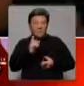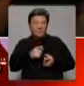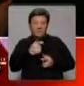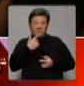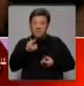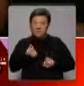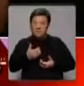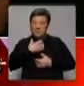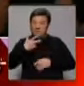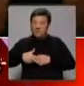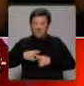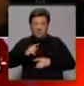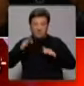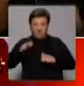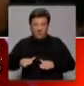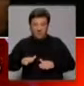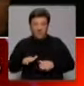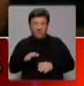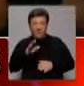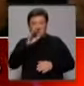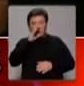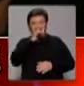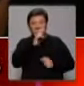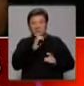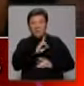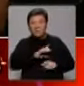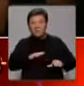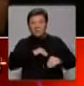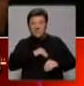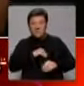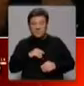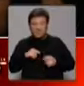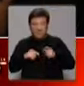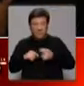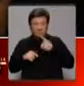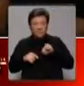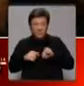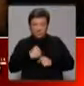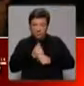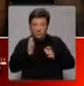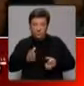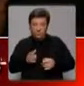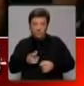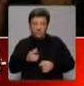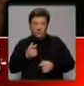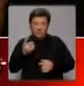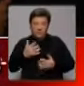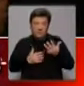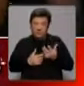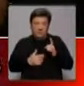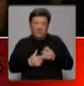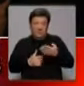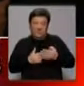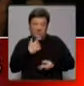atidade pare Mas e se a união europeia não aceitar esta pergunta já a fiz cinco seis sete